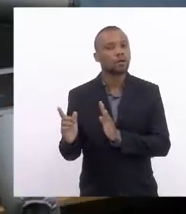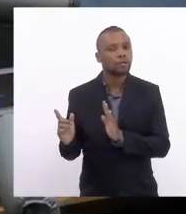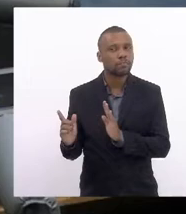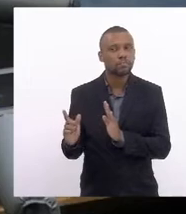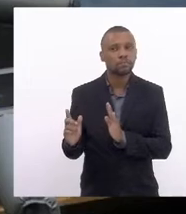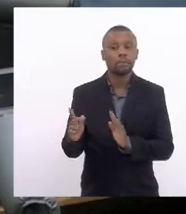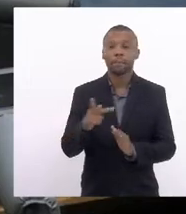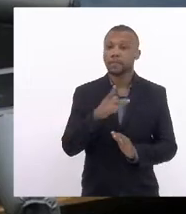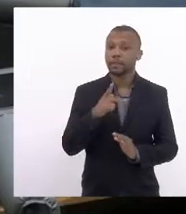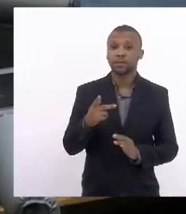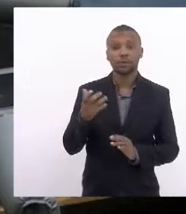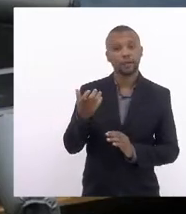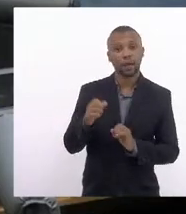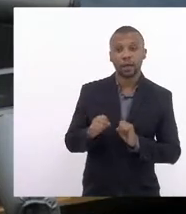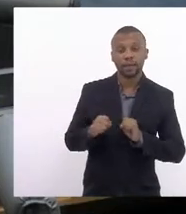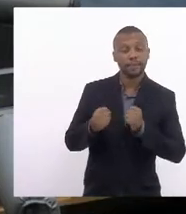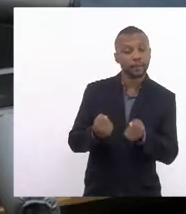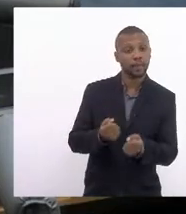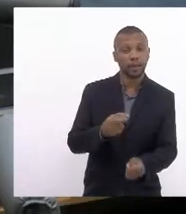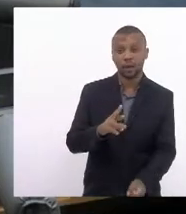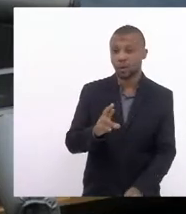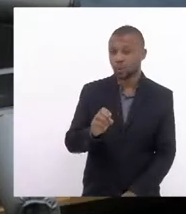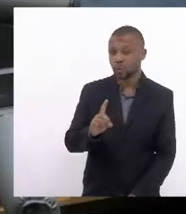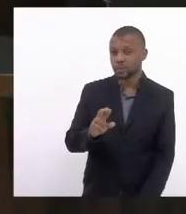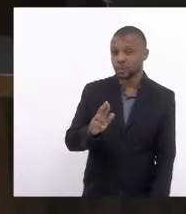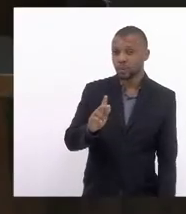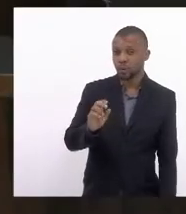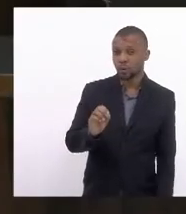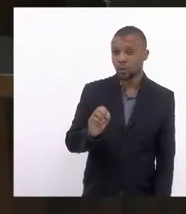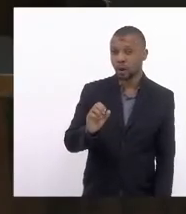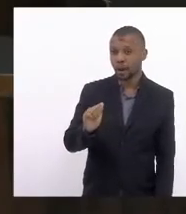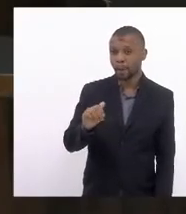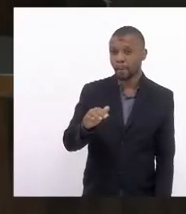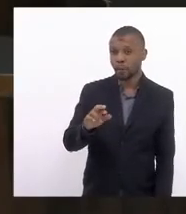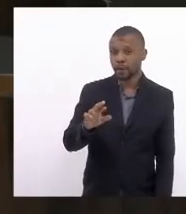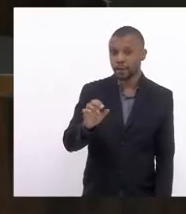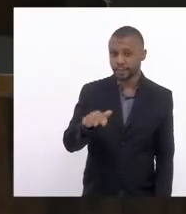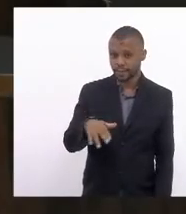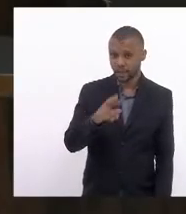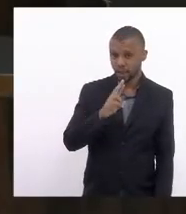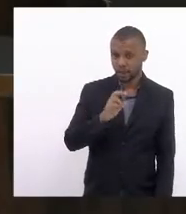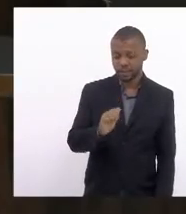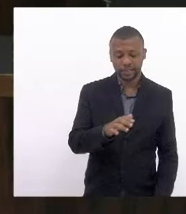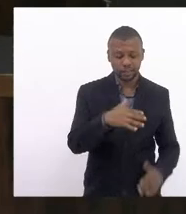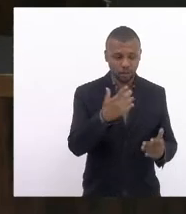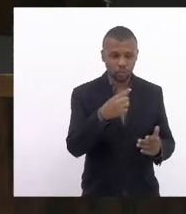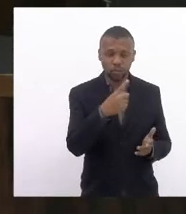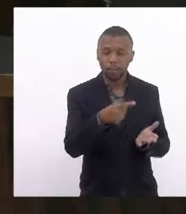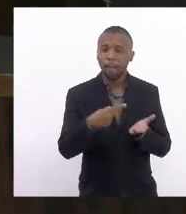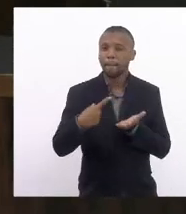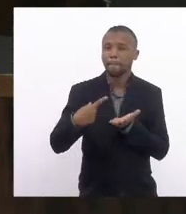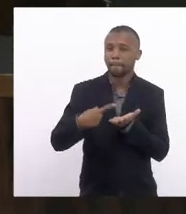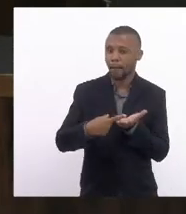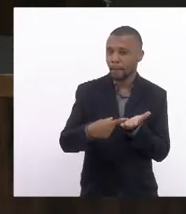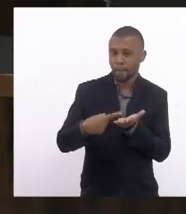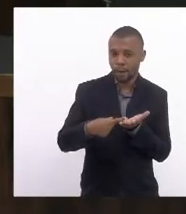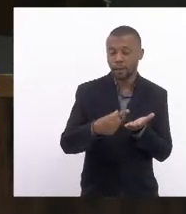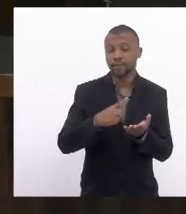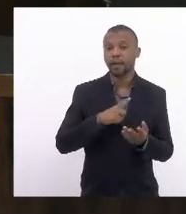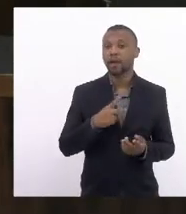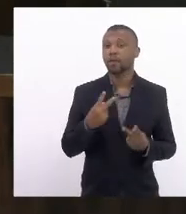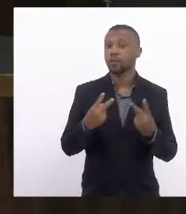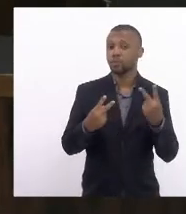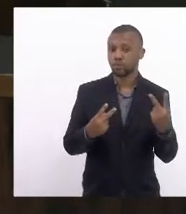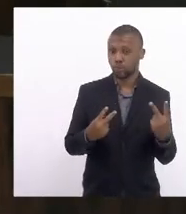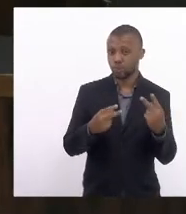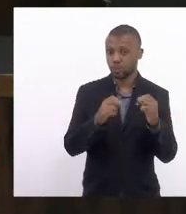Presidente, eu queria defender, presidente. Rodrigo Amorim. Deputado, então vou fazer o seguinte, como nós estamos combinando aqui, seriam dois para